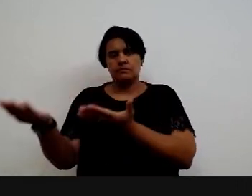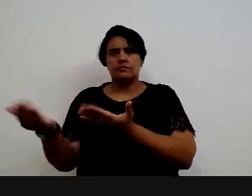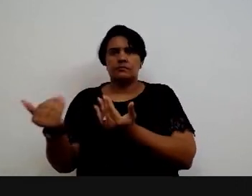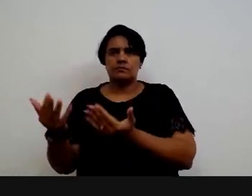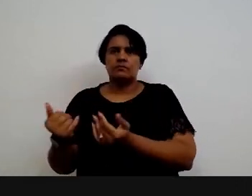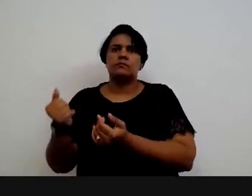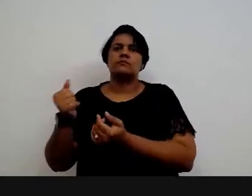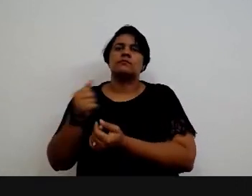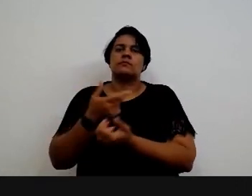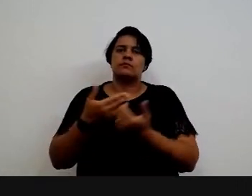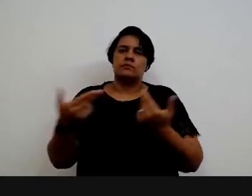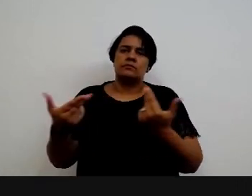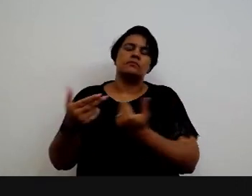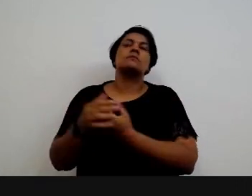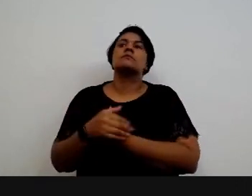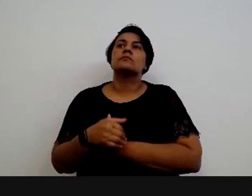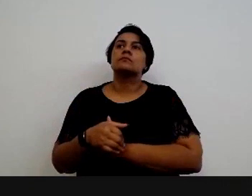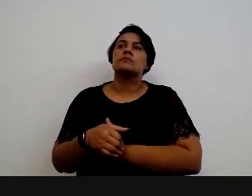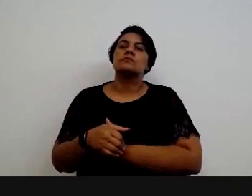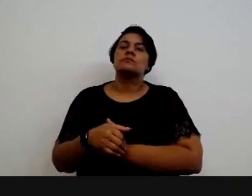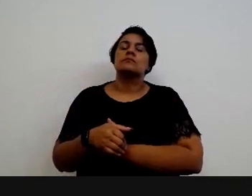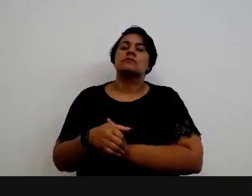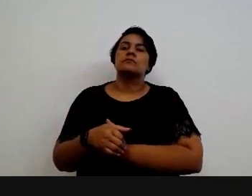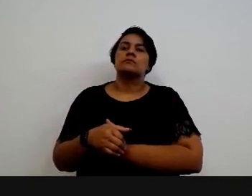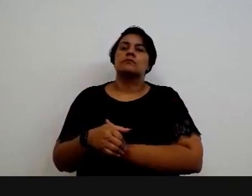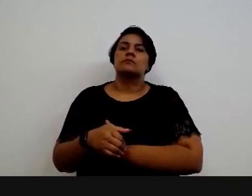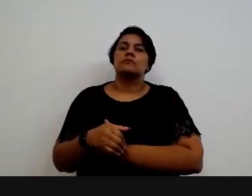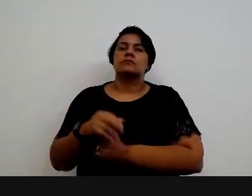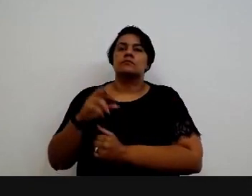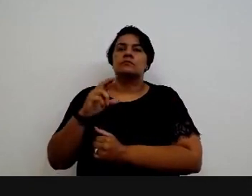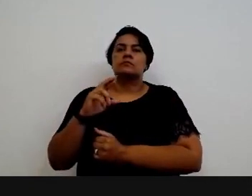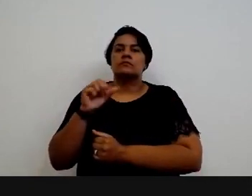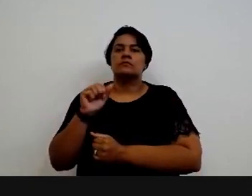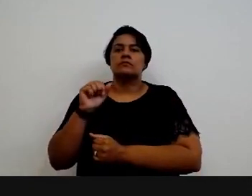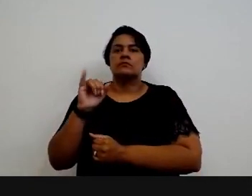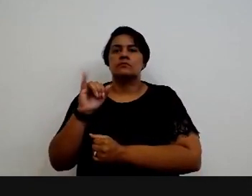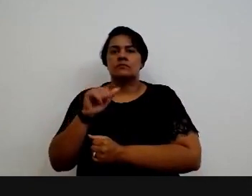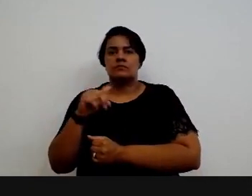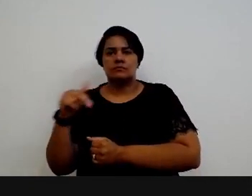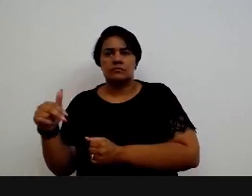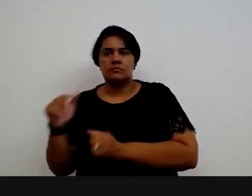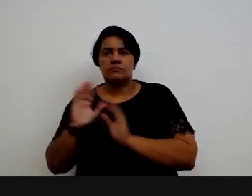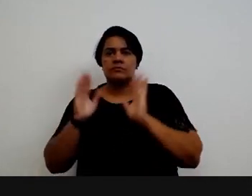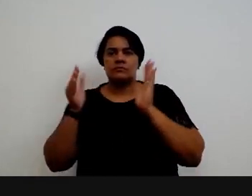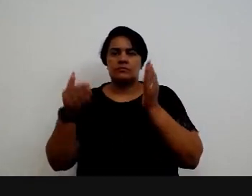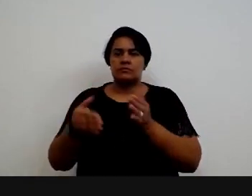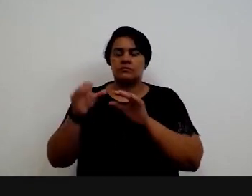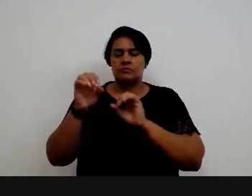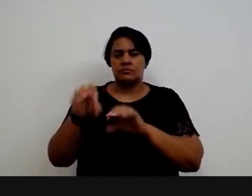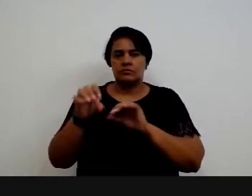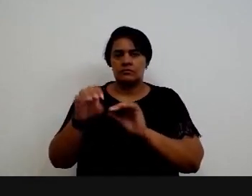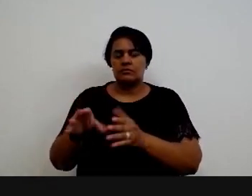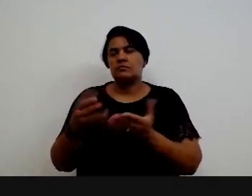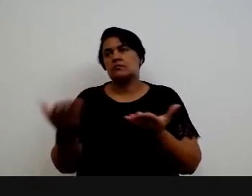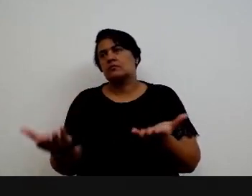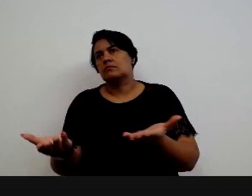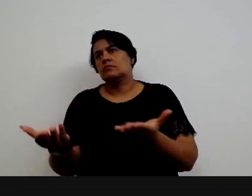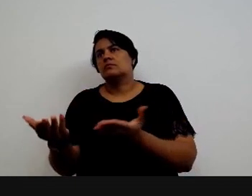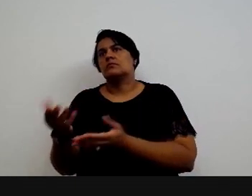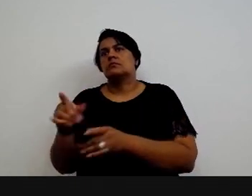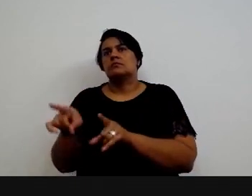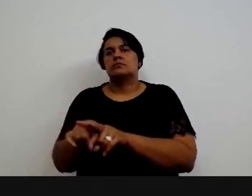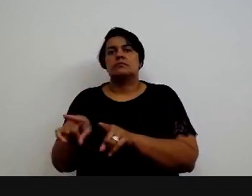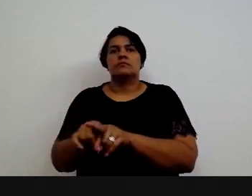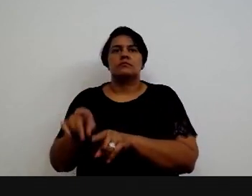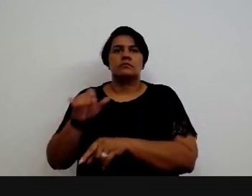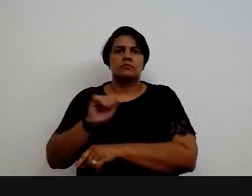jovens e adolescentes, de iniciação científica, seja o Rayan, que é algo voltado para a educação no Recife, ou seja, o